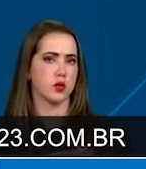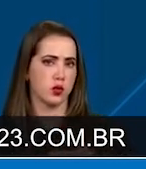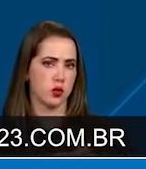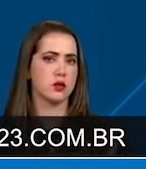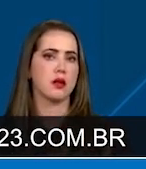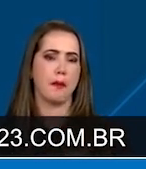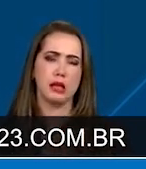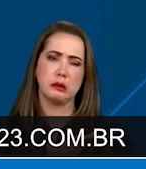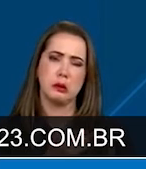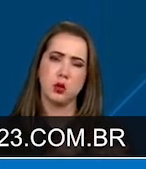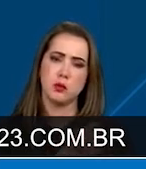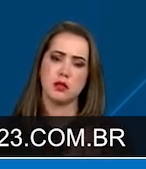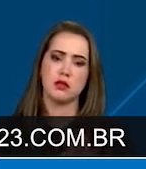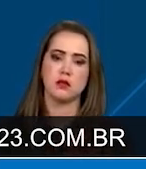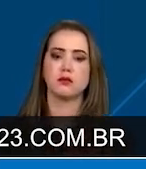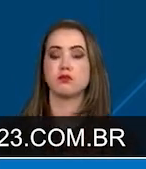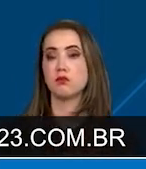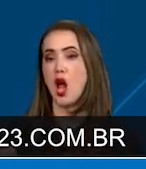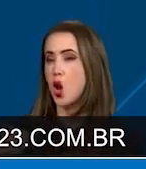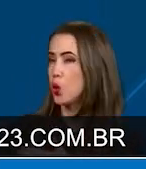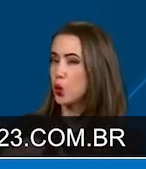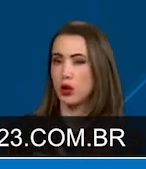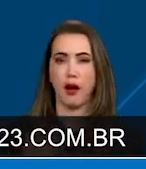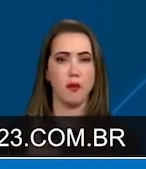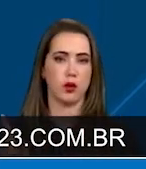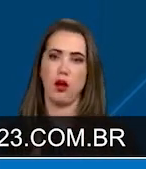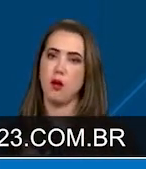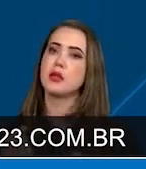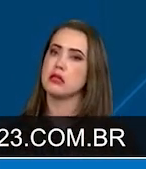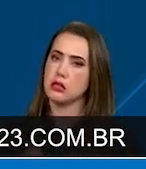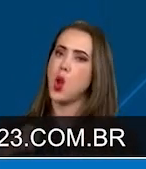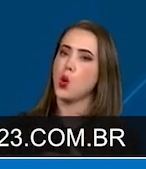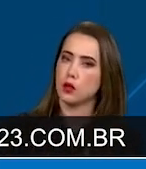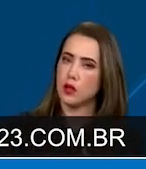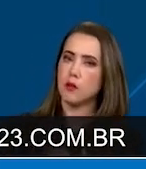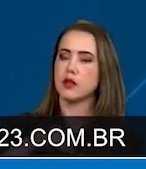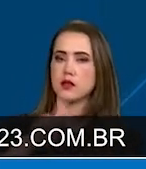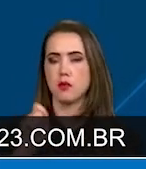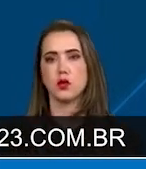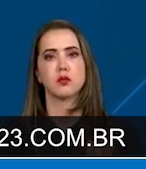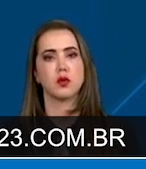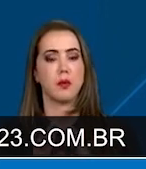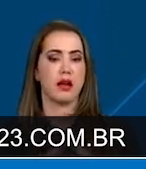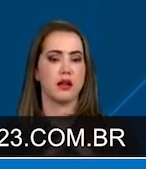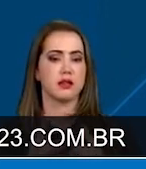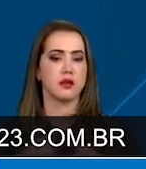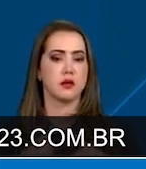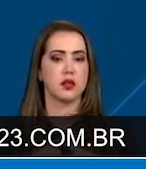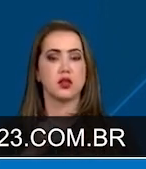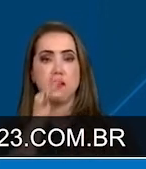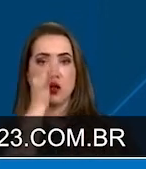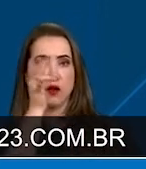coleta de dados. A luta ainda não acabou, a gente ainda tem que continuar lutando para que as pessoas possam cultivar as suas próprias casas, porque a gente está falando de uma